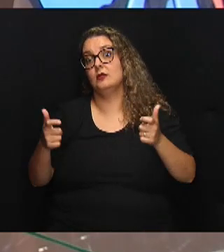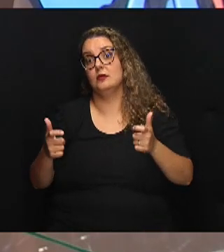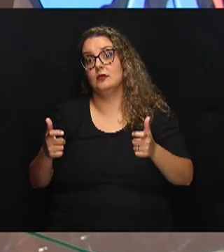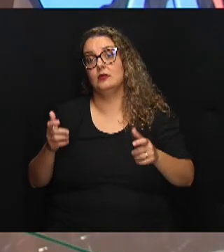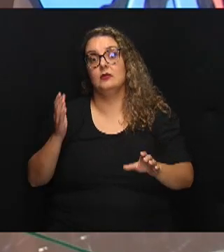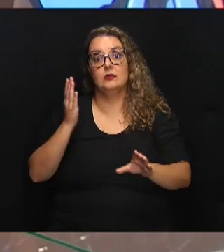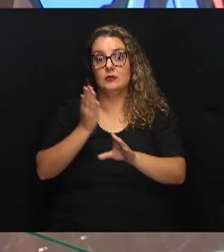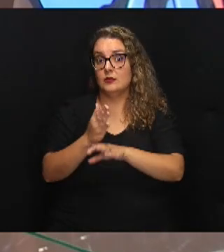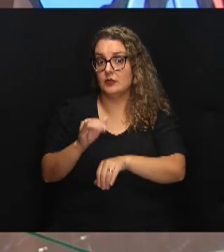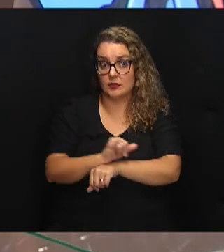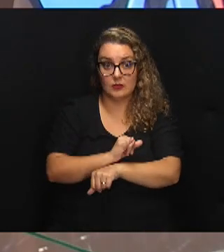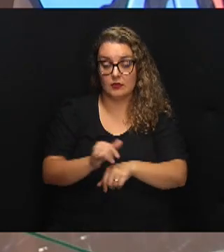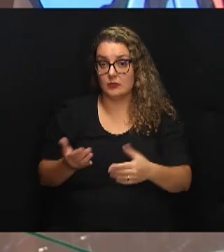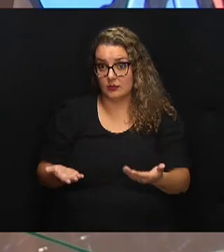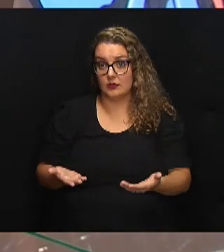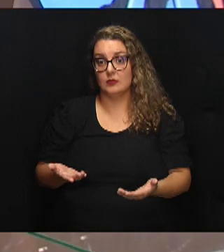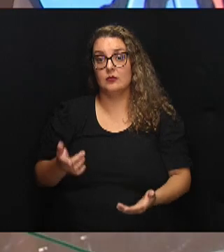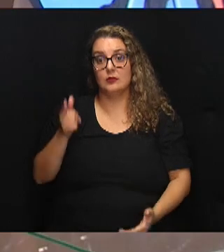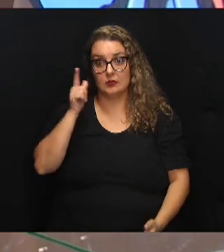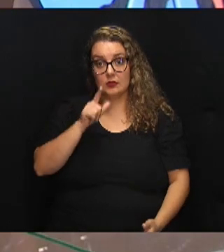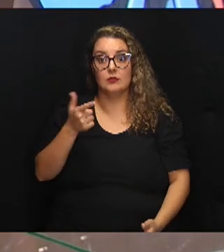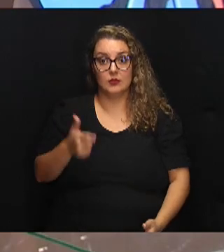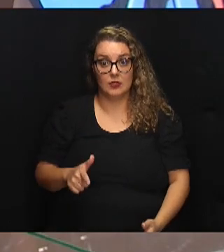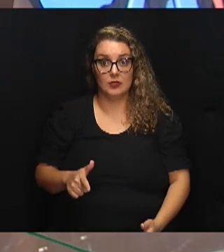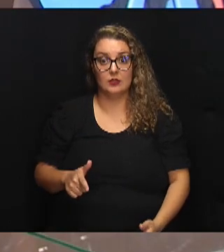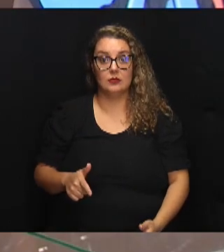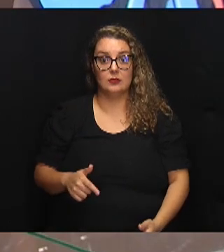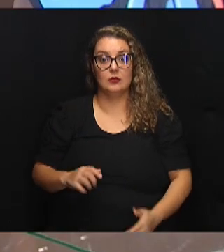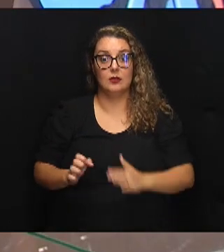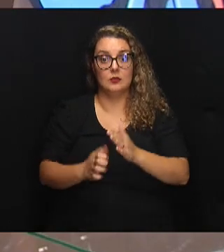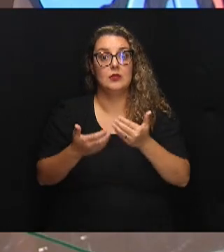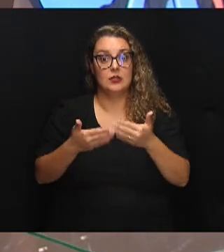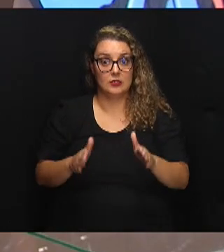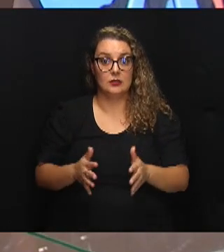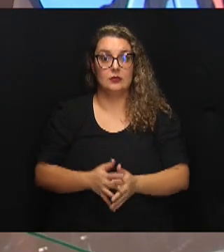uma forma de conseguir manter aquele negócio.